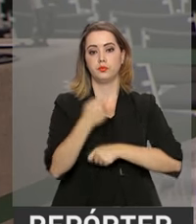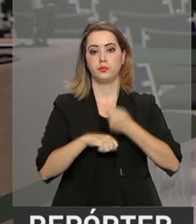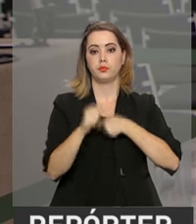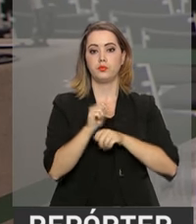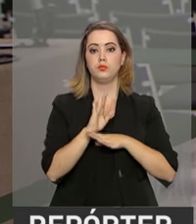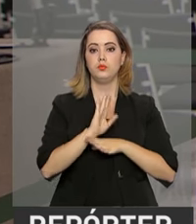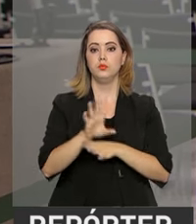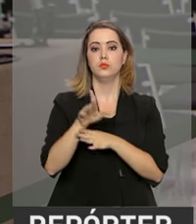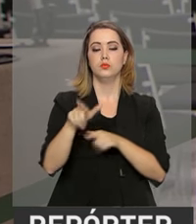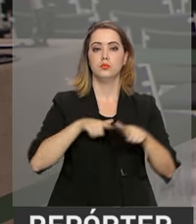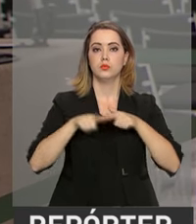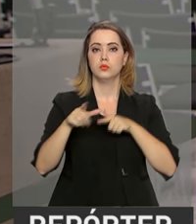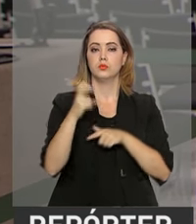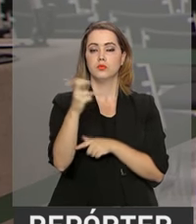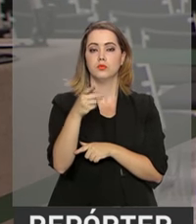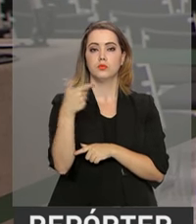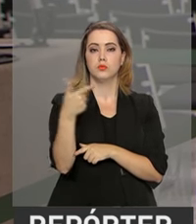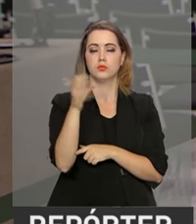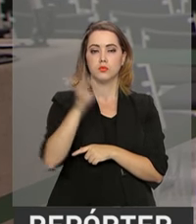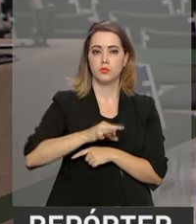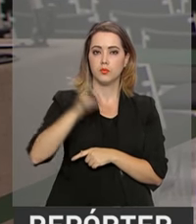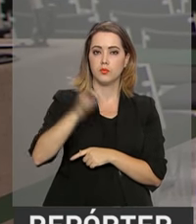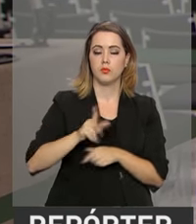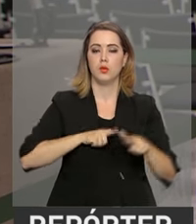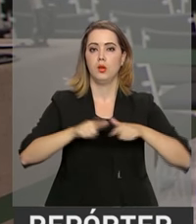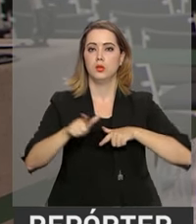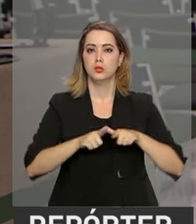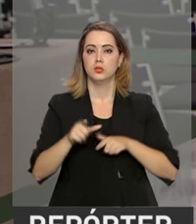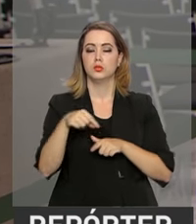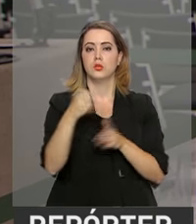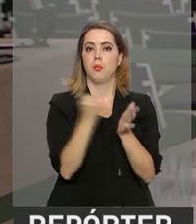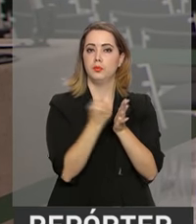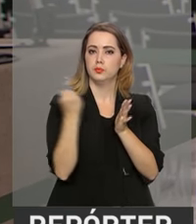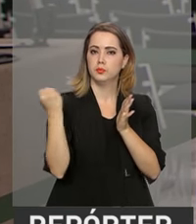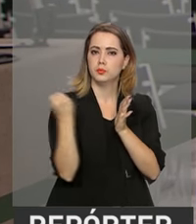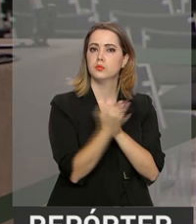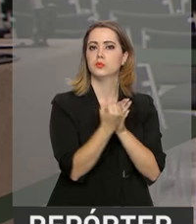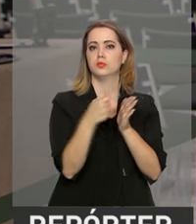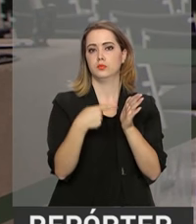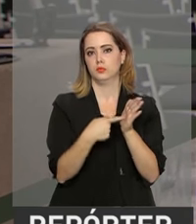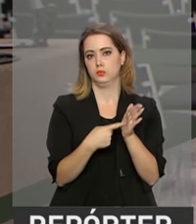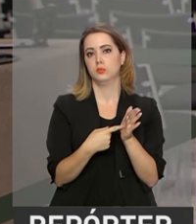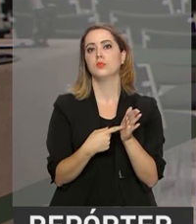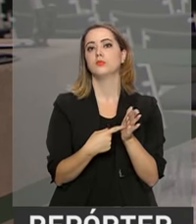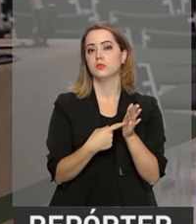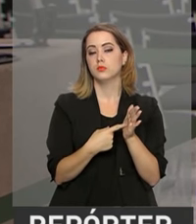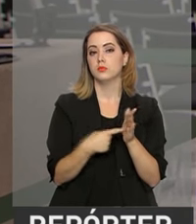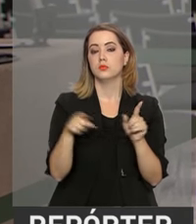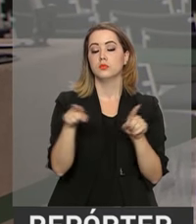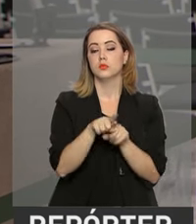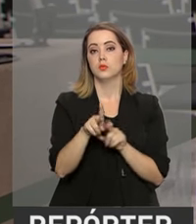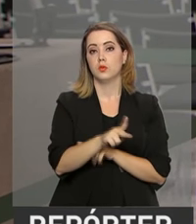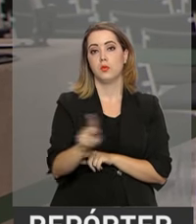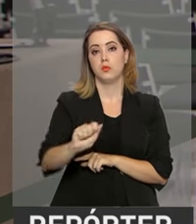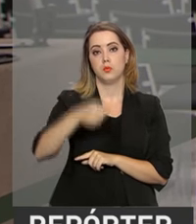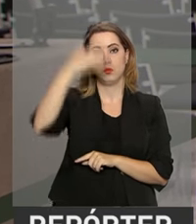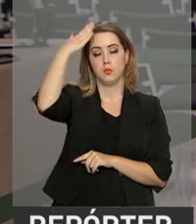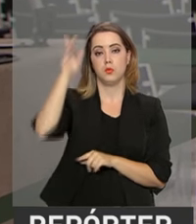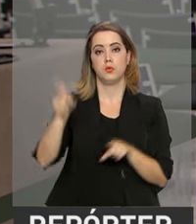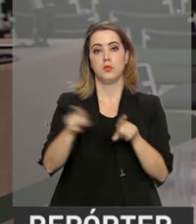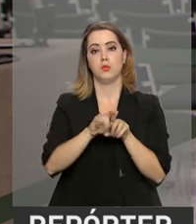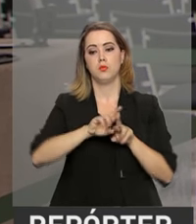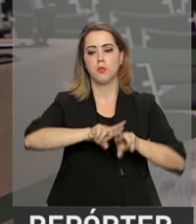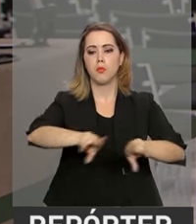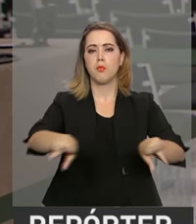emprega 52% dos trabalhadores no país com carteira assinada. Além do presidente Michel Temer, ministros